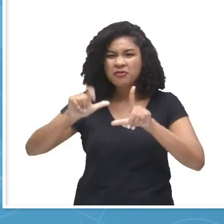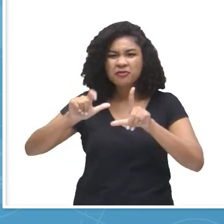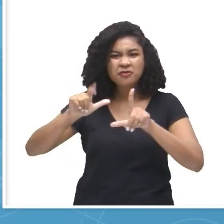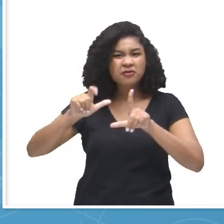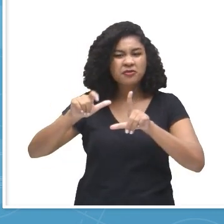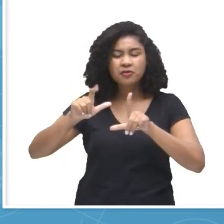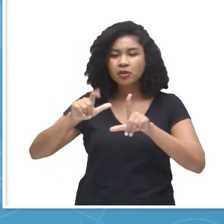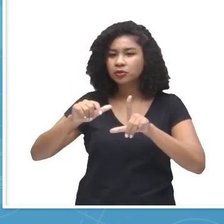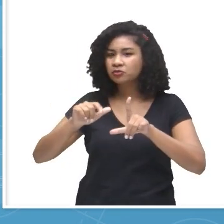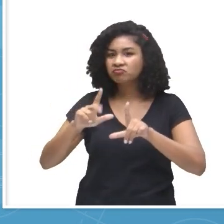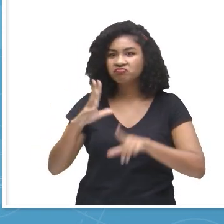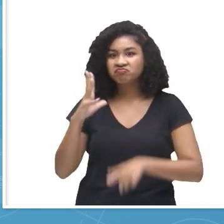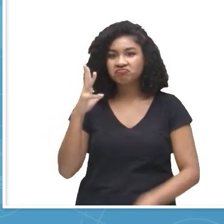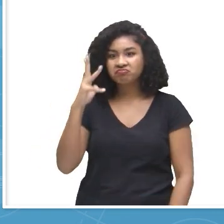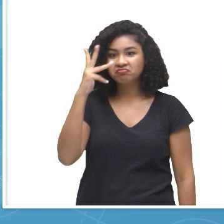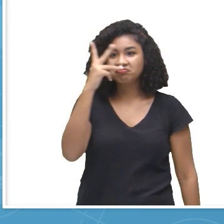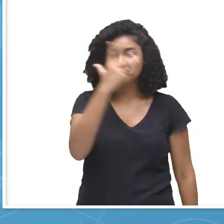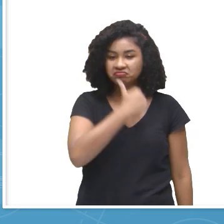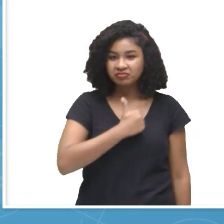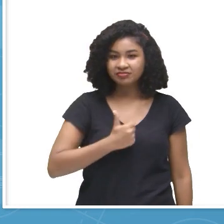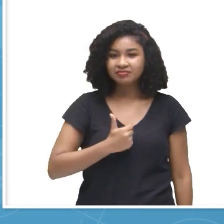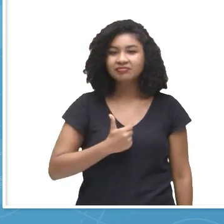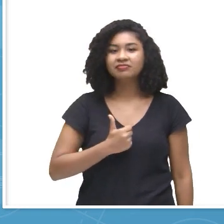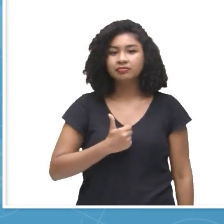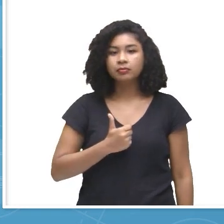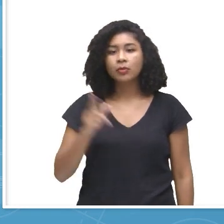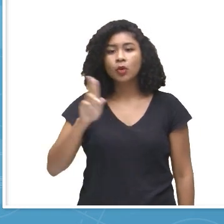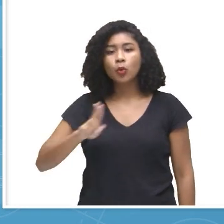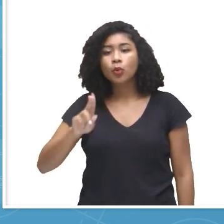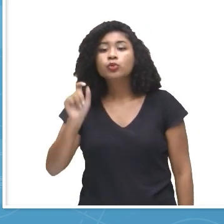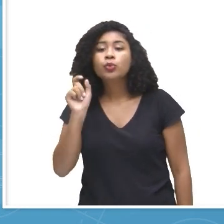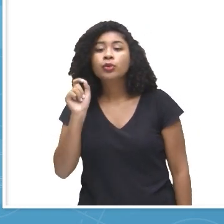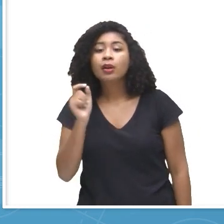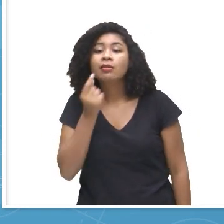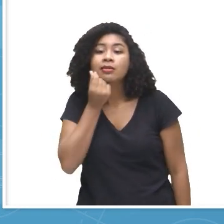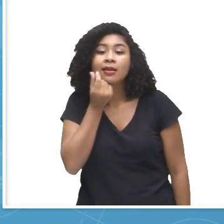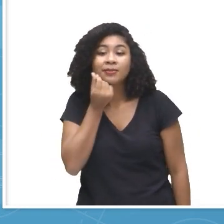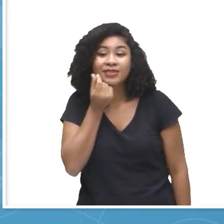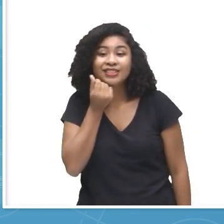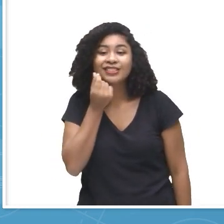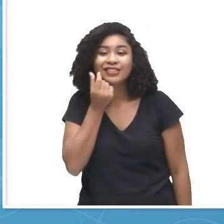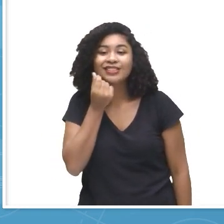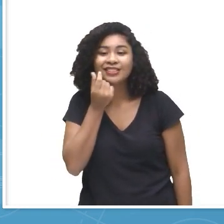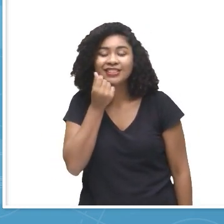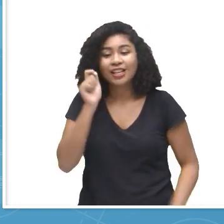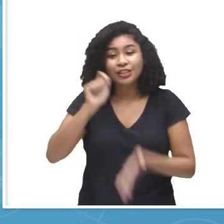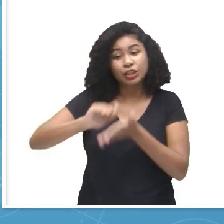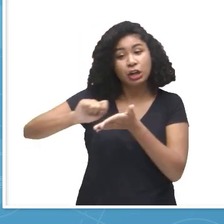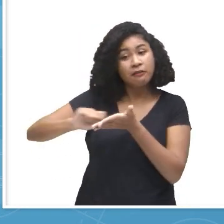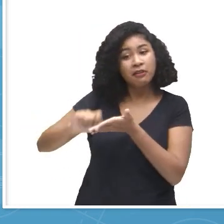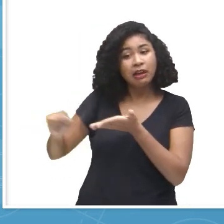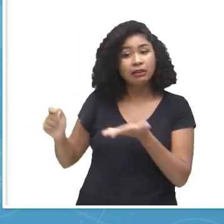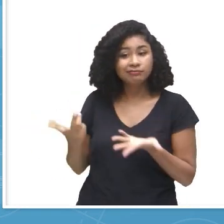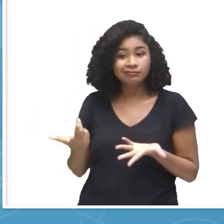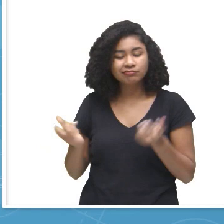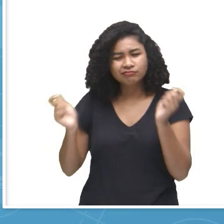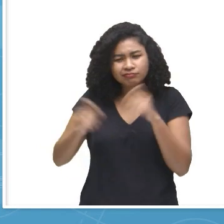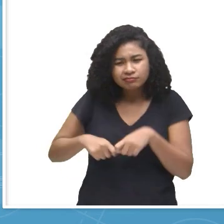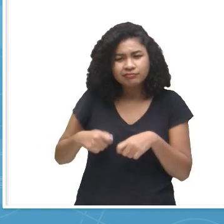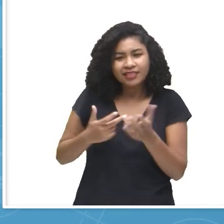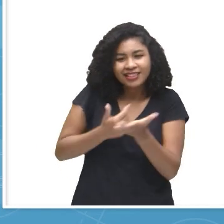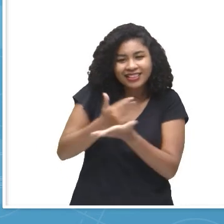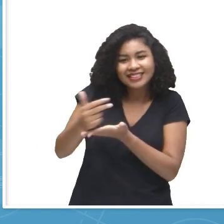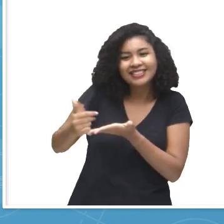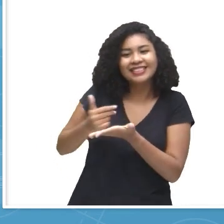Muito real. Então, foi utilizado aí grafite, o lápis de grafite, o nosso lápis de escrever, para fazer esse